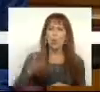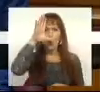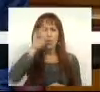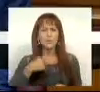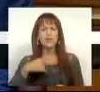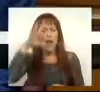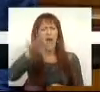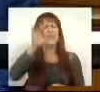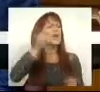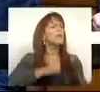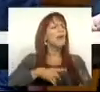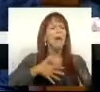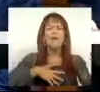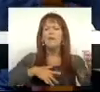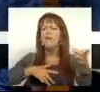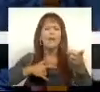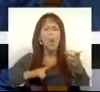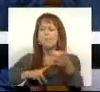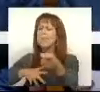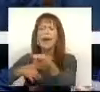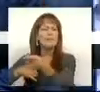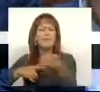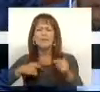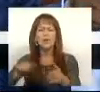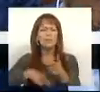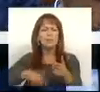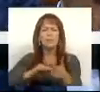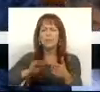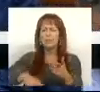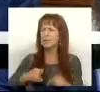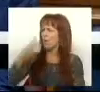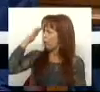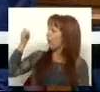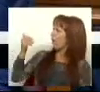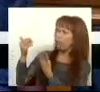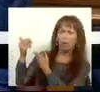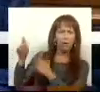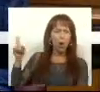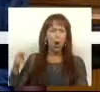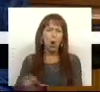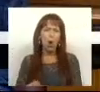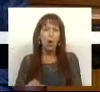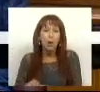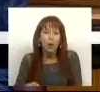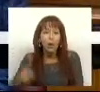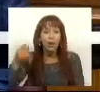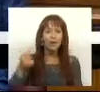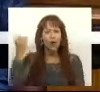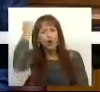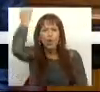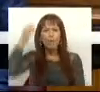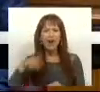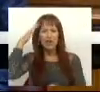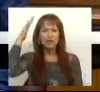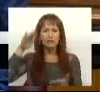Governo até adivinha quantos funcionários públicos aceitam a rescisão. De facto, uma previsão destas, só mesmo vinda do mestre das previsões, que